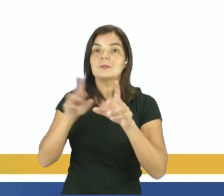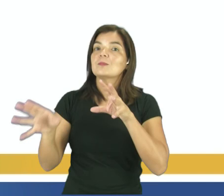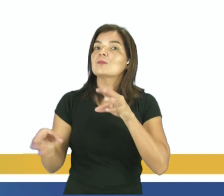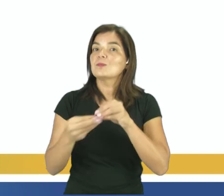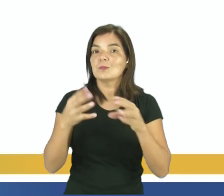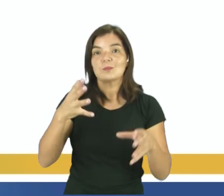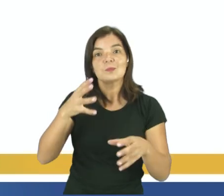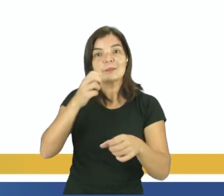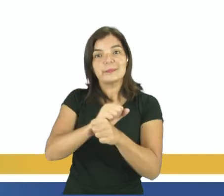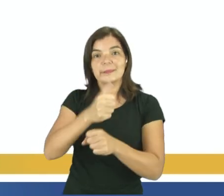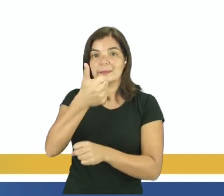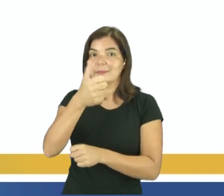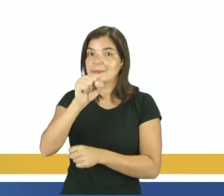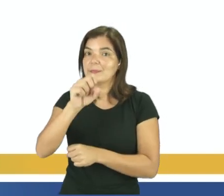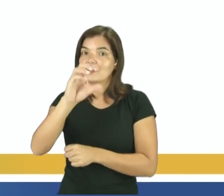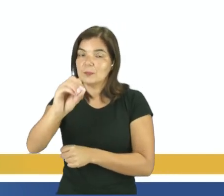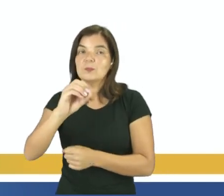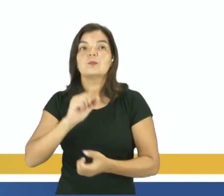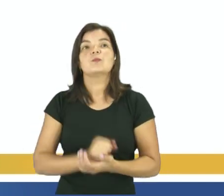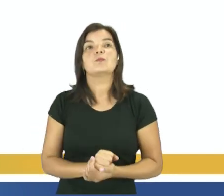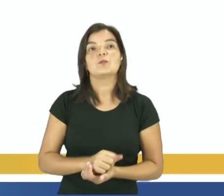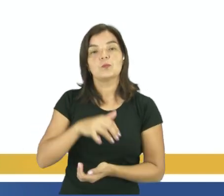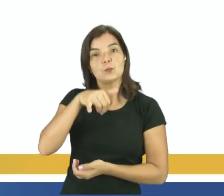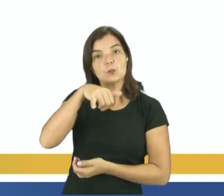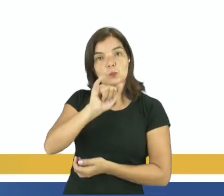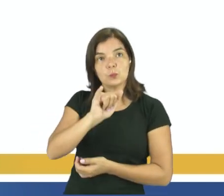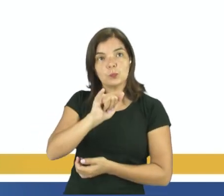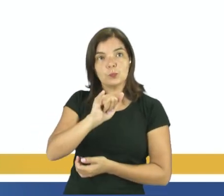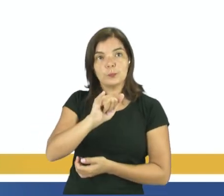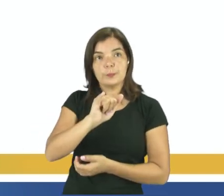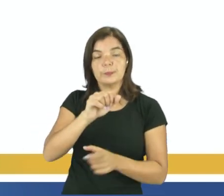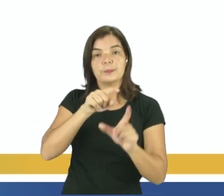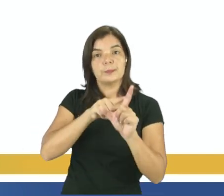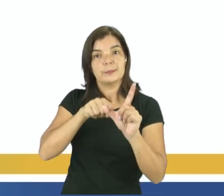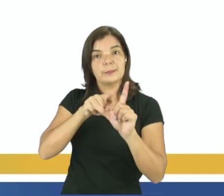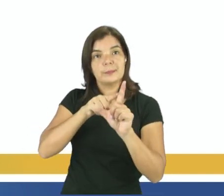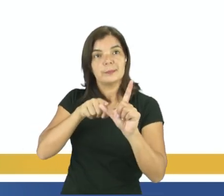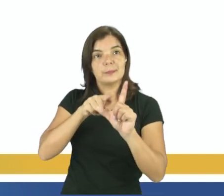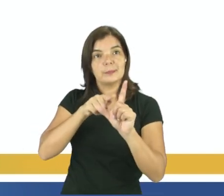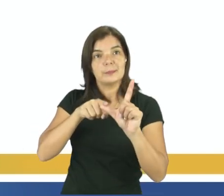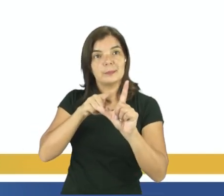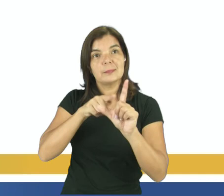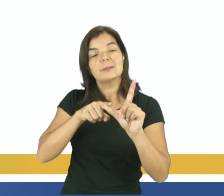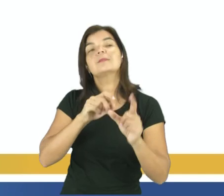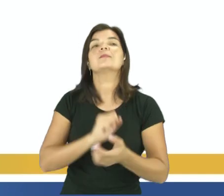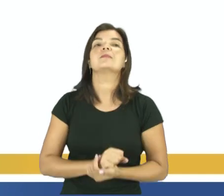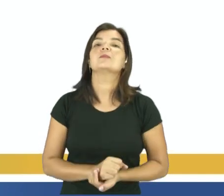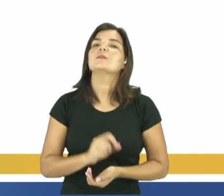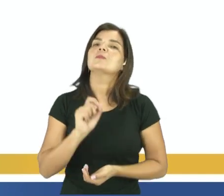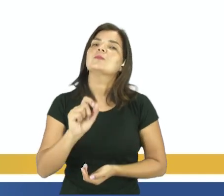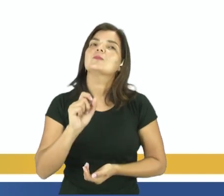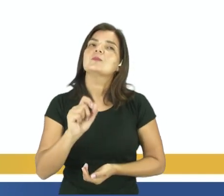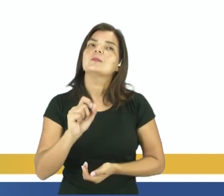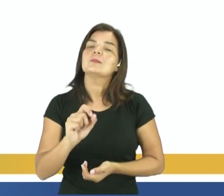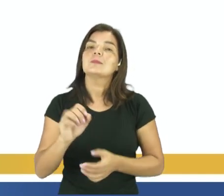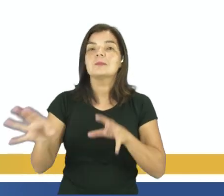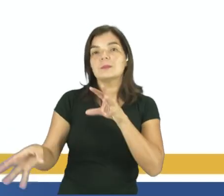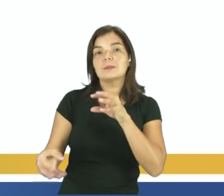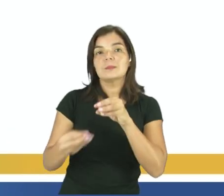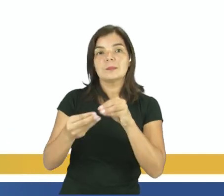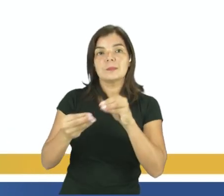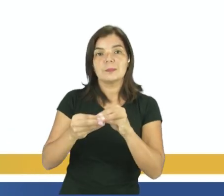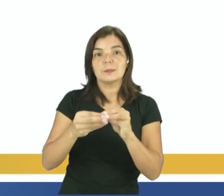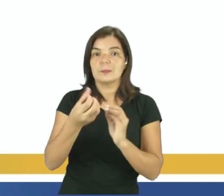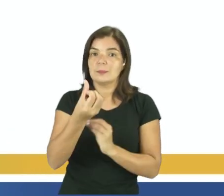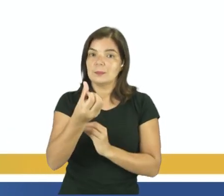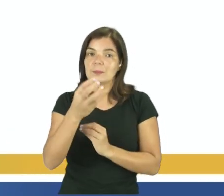Suplementares. Eles somam 180. Então, Y, gente, é esse ângulo aqui, ó. Que é o quê? O suplementar de